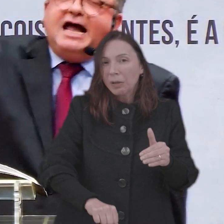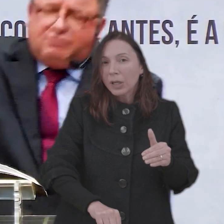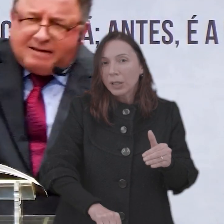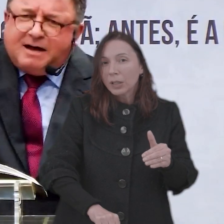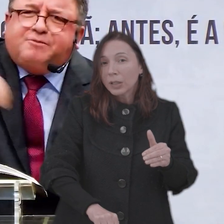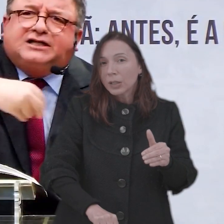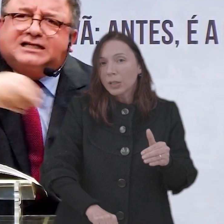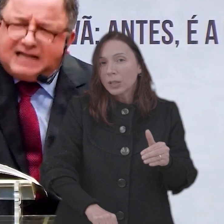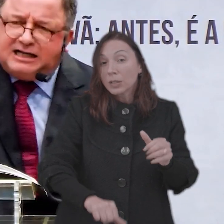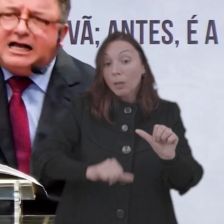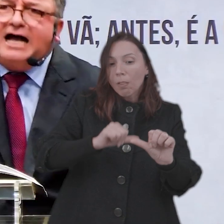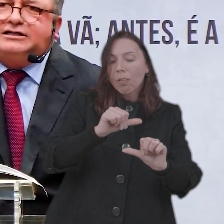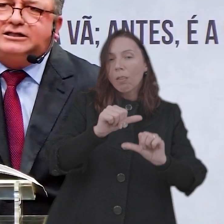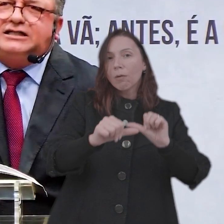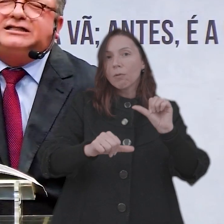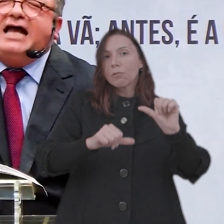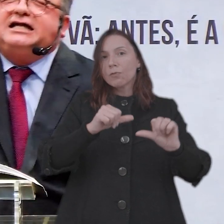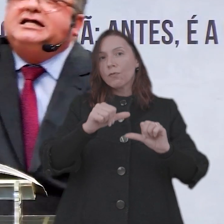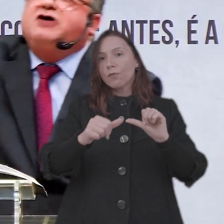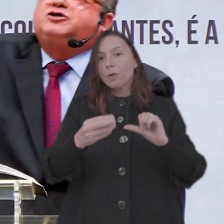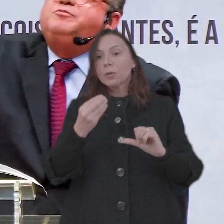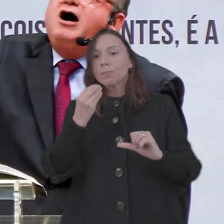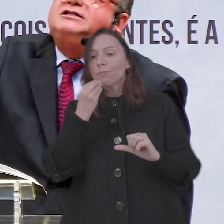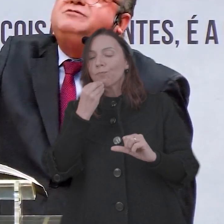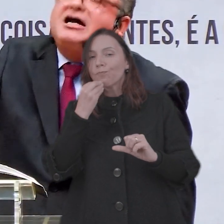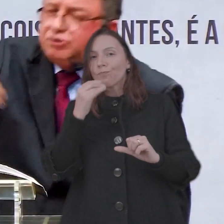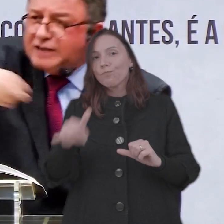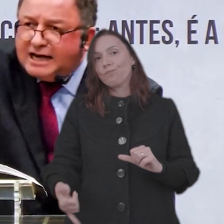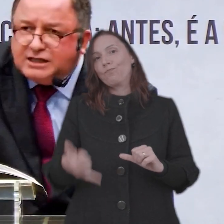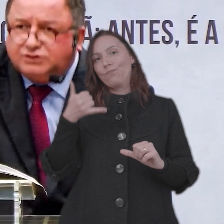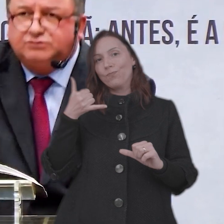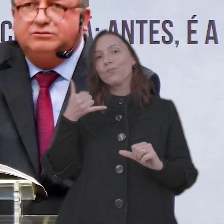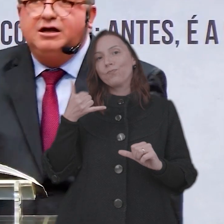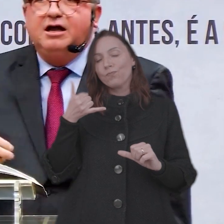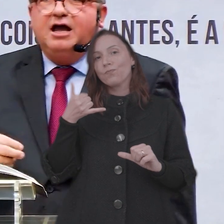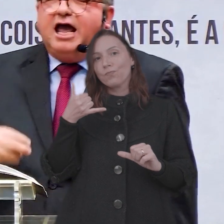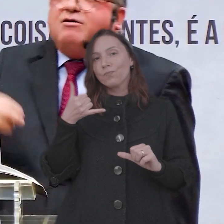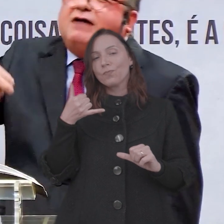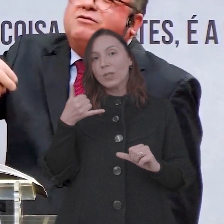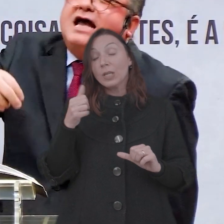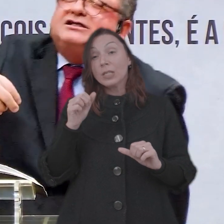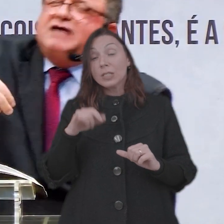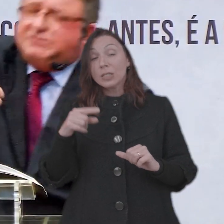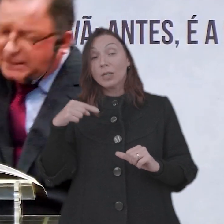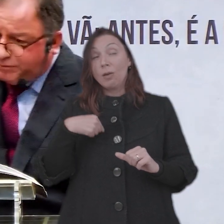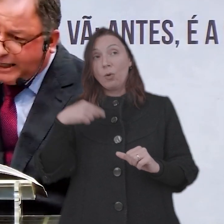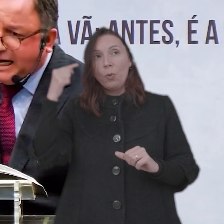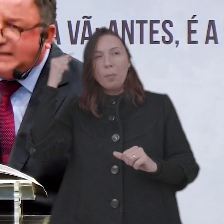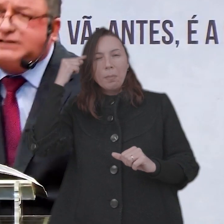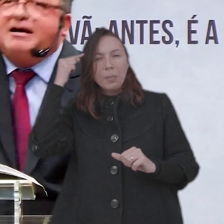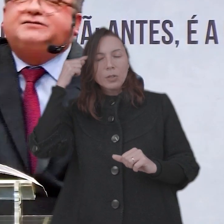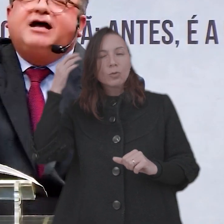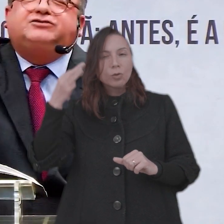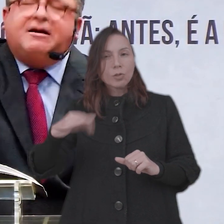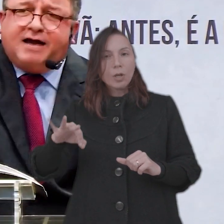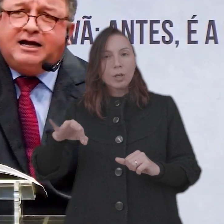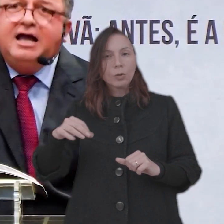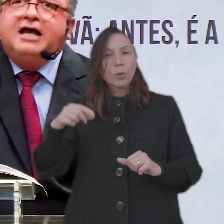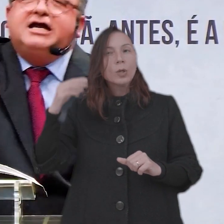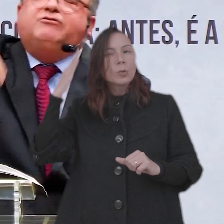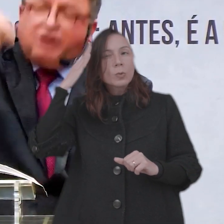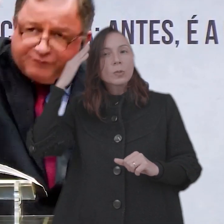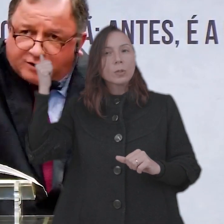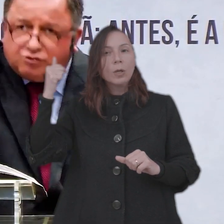eu creio na minha potencialidade e sei que Deus pode me ajudar nisso. Eu reconheço as minhas fraquezas, mas vejo